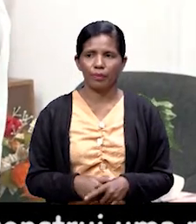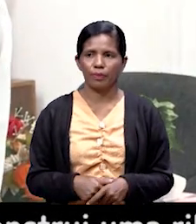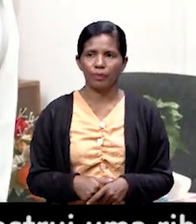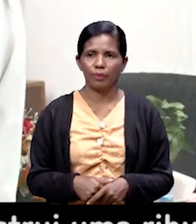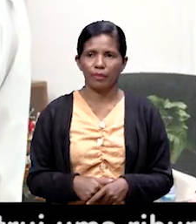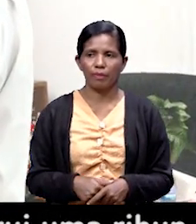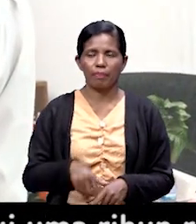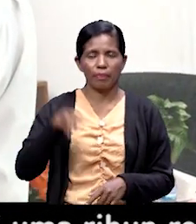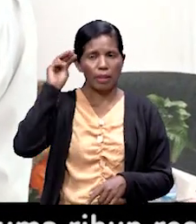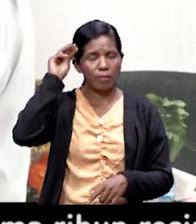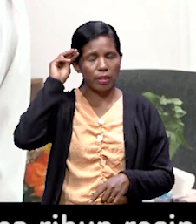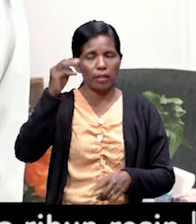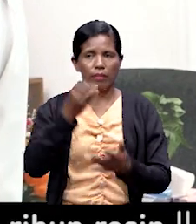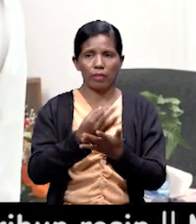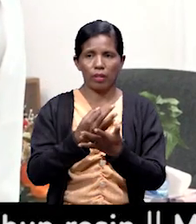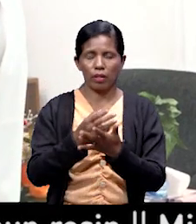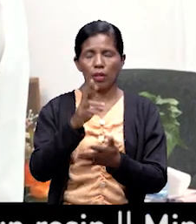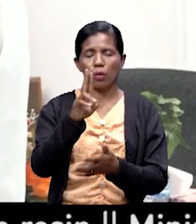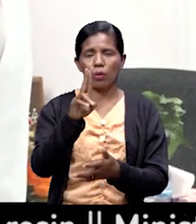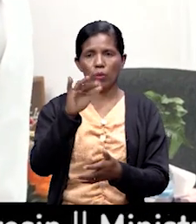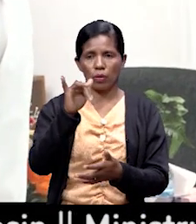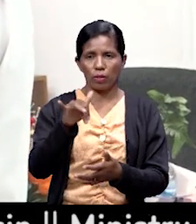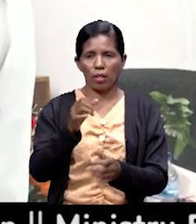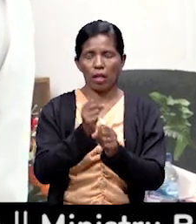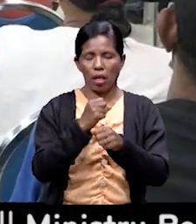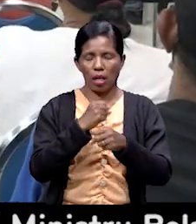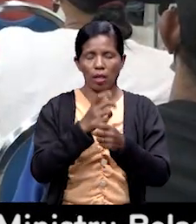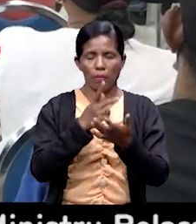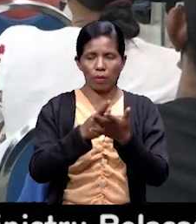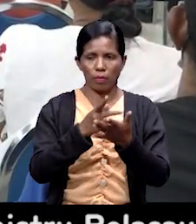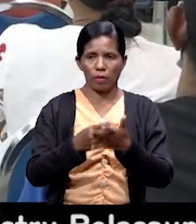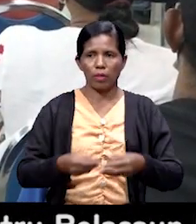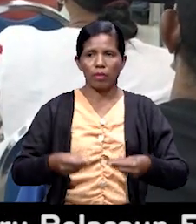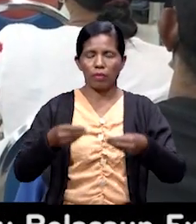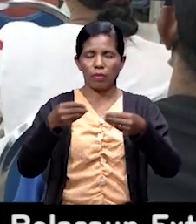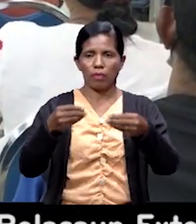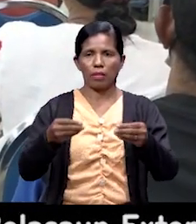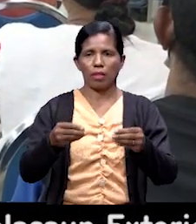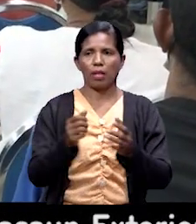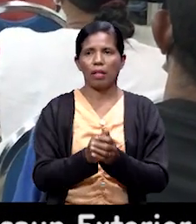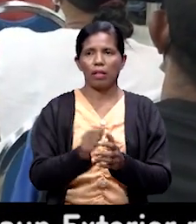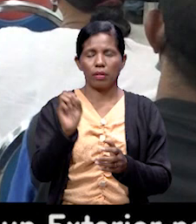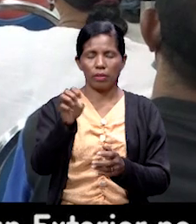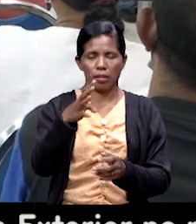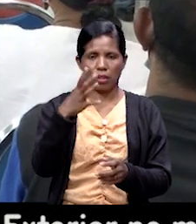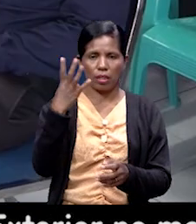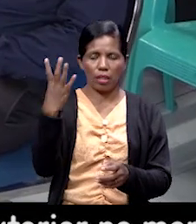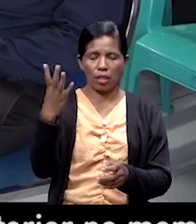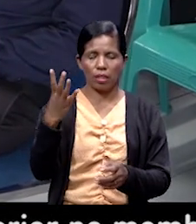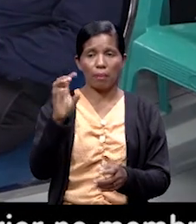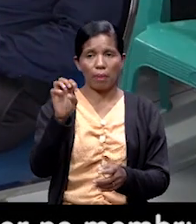Ministro Finanças Rui Gomes e a sexta, né, a abertura da proposta leilão da Lassanul Resinhat, neve realiza edifício